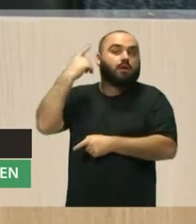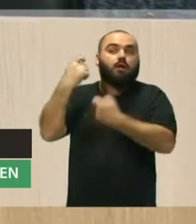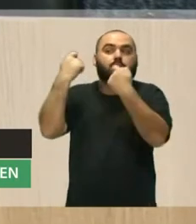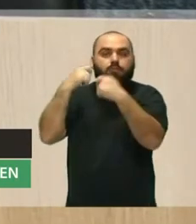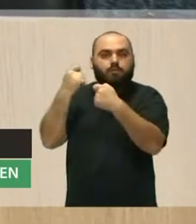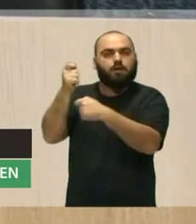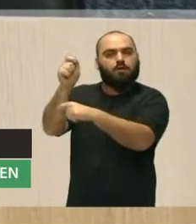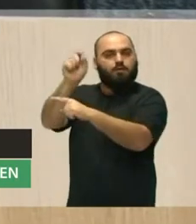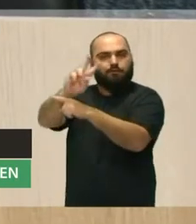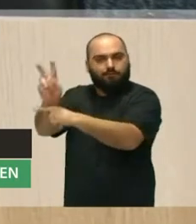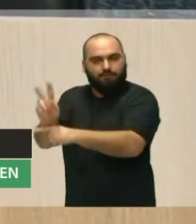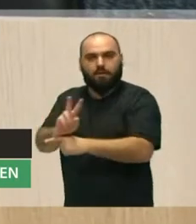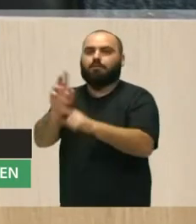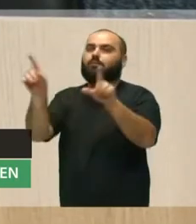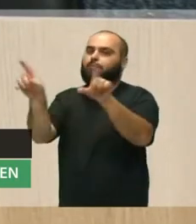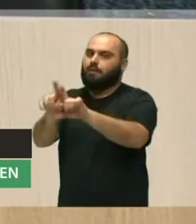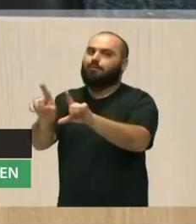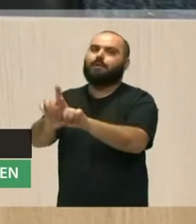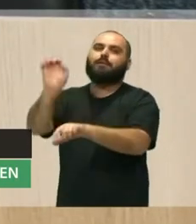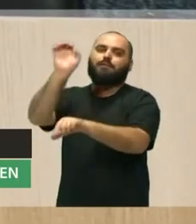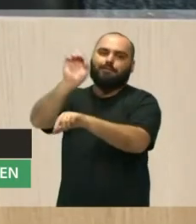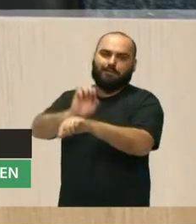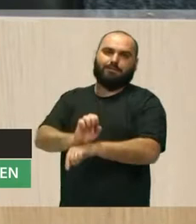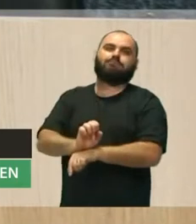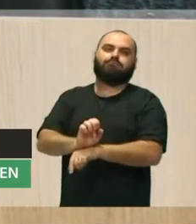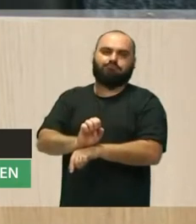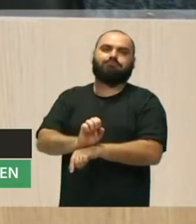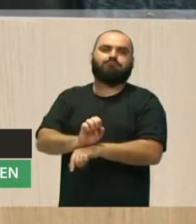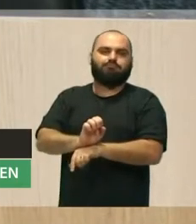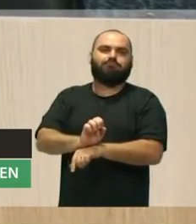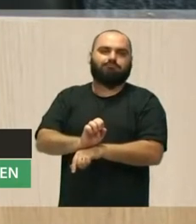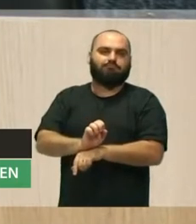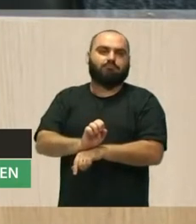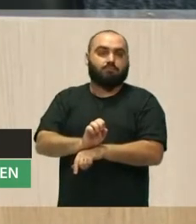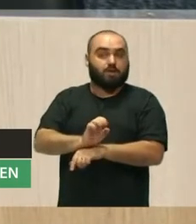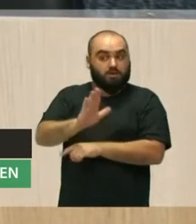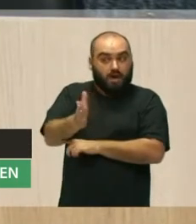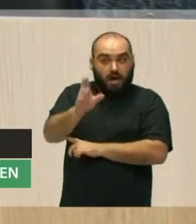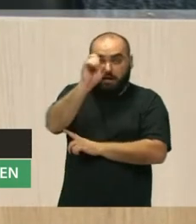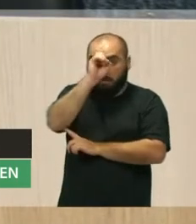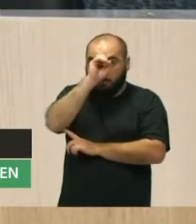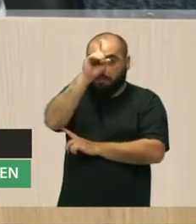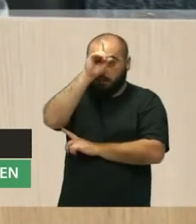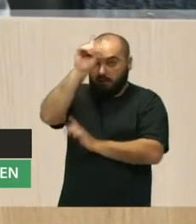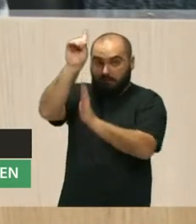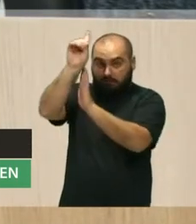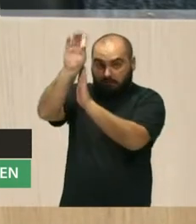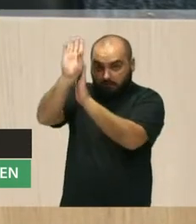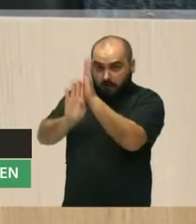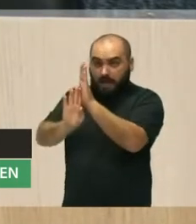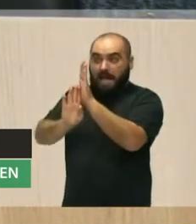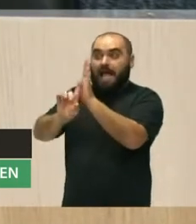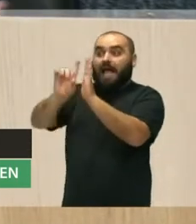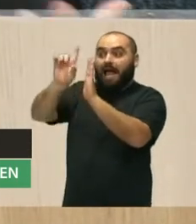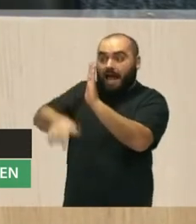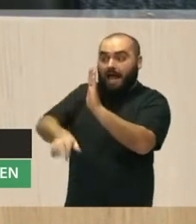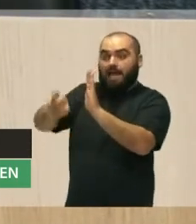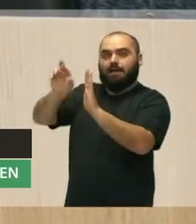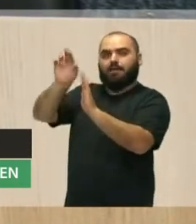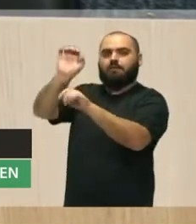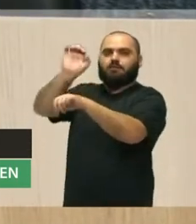também as ações dos estado, do órgãos do Estado. E o Hospital Marieta é do Estado de Santa Catarina, né? E